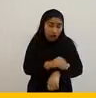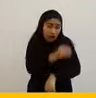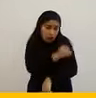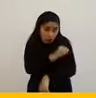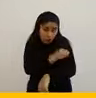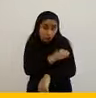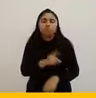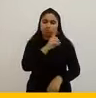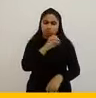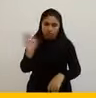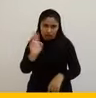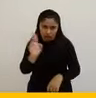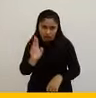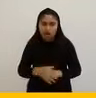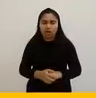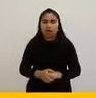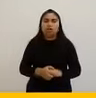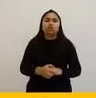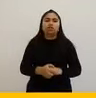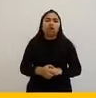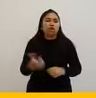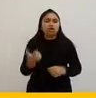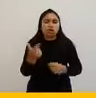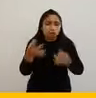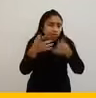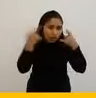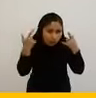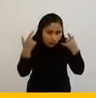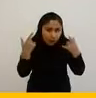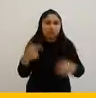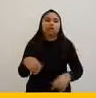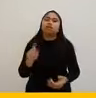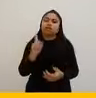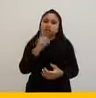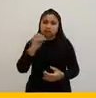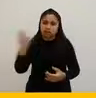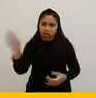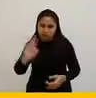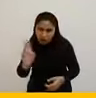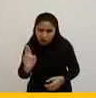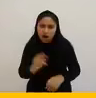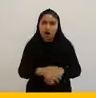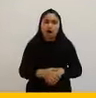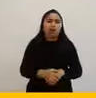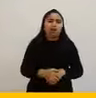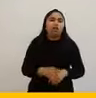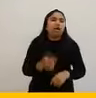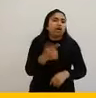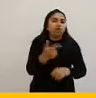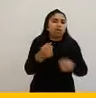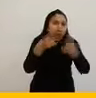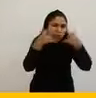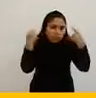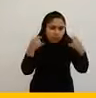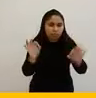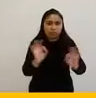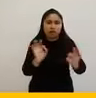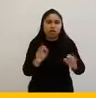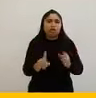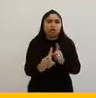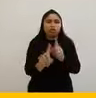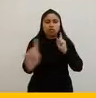para o estabelecimento que não promova o distanciamento social. R$ 100 para o estabelecimento que não coloque